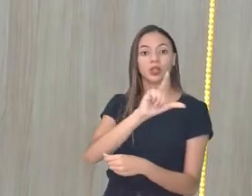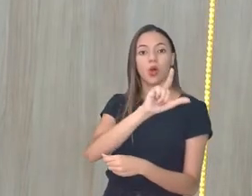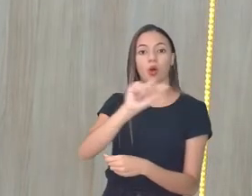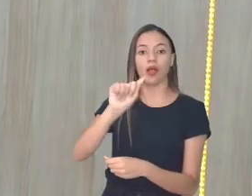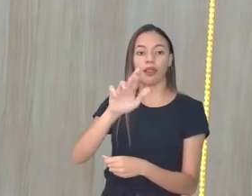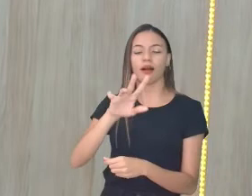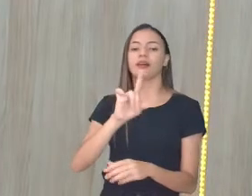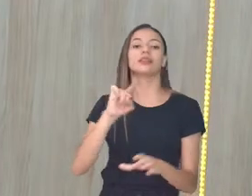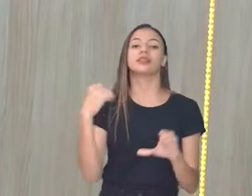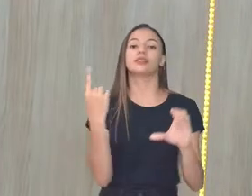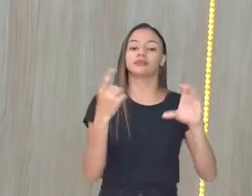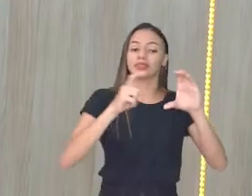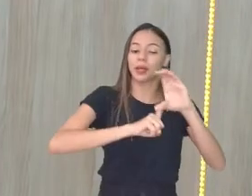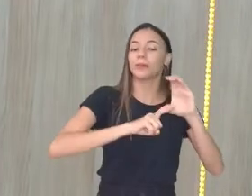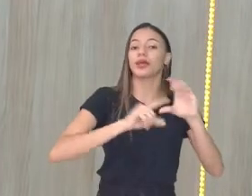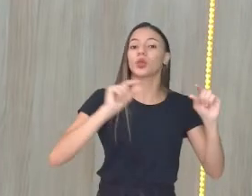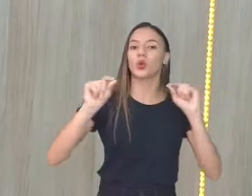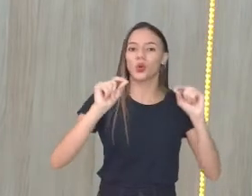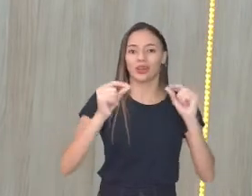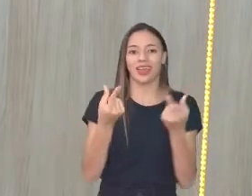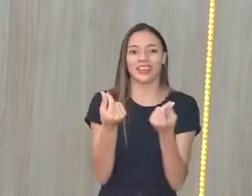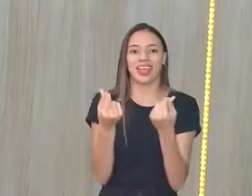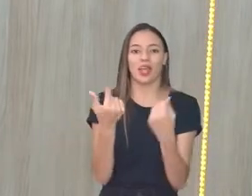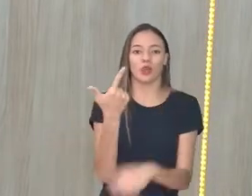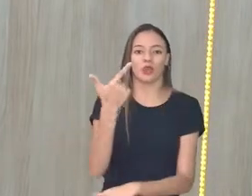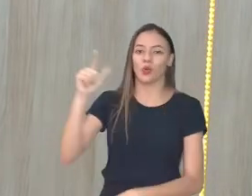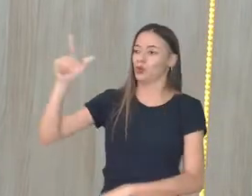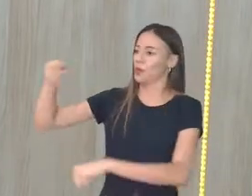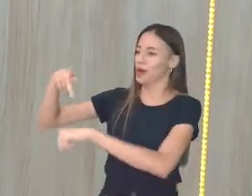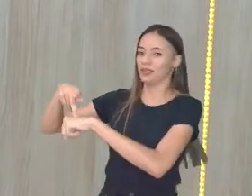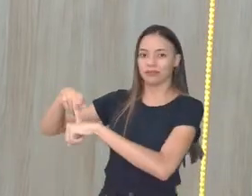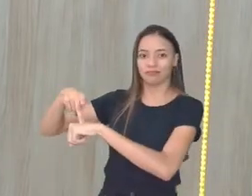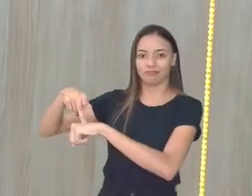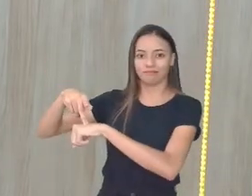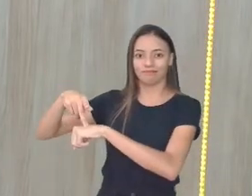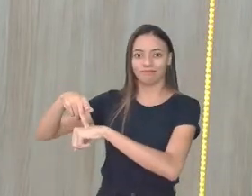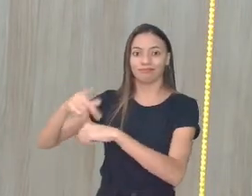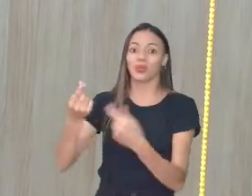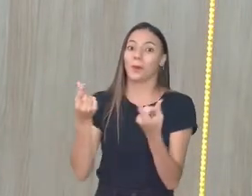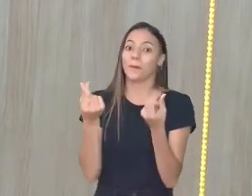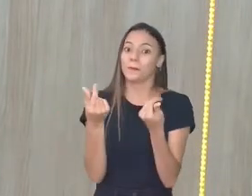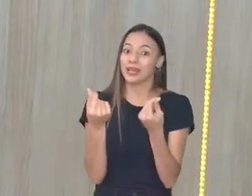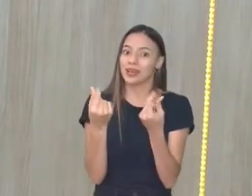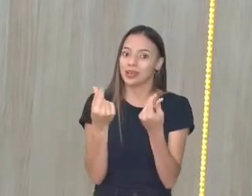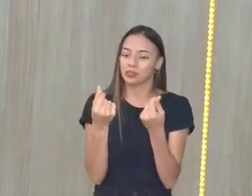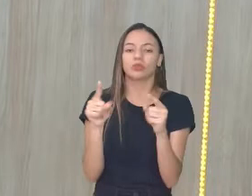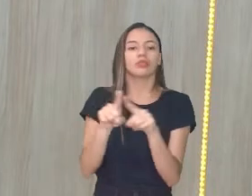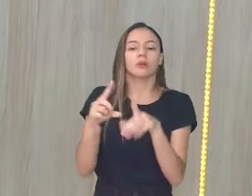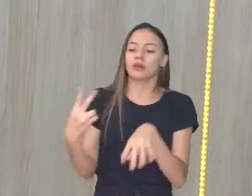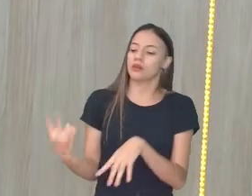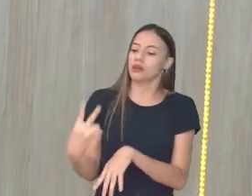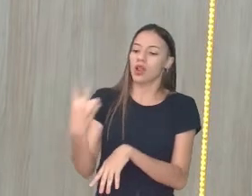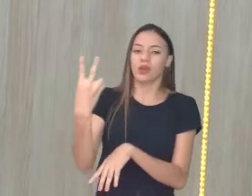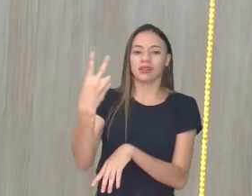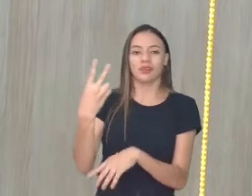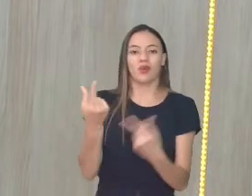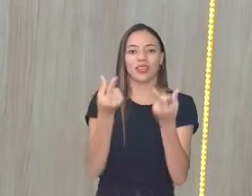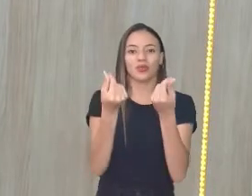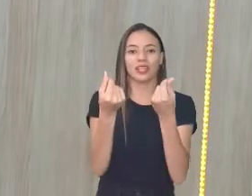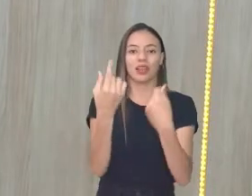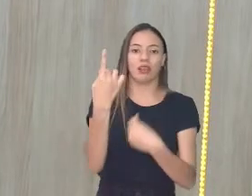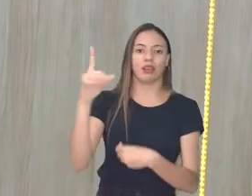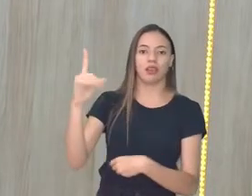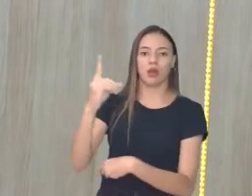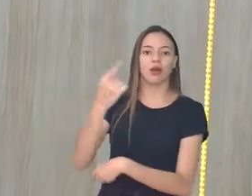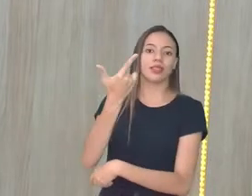depende exatamente, né, de uma moeda estrangeira, né, da precificação, né, da valorização de uma moeda estrangeira. Se